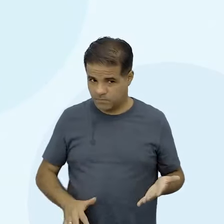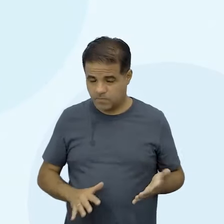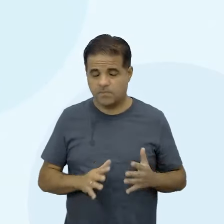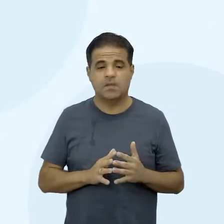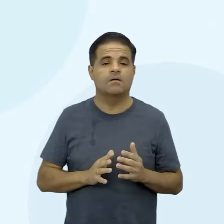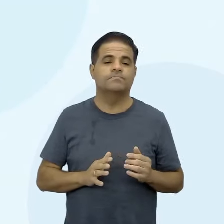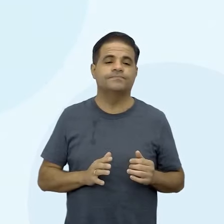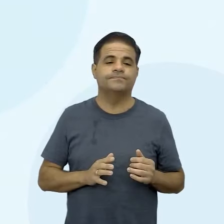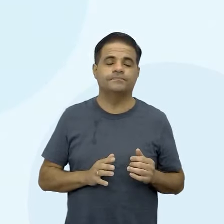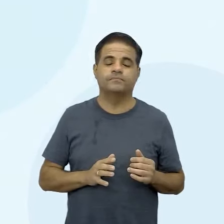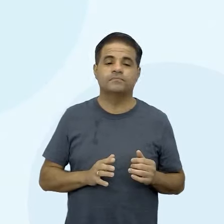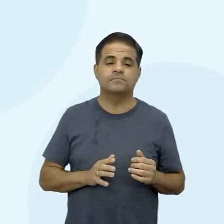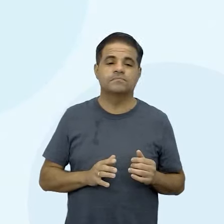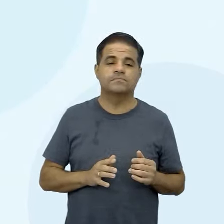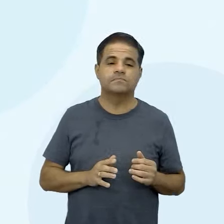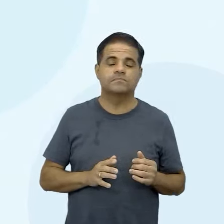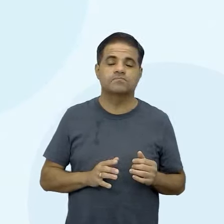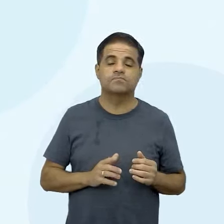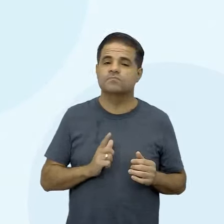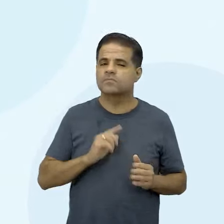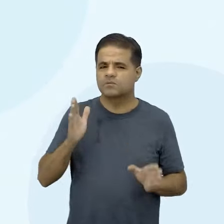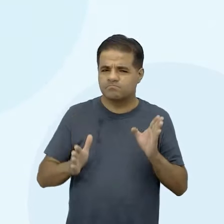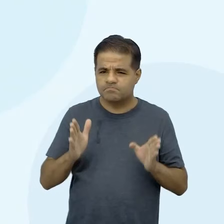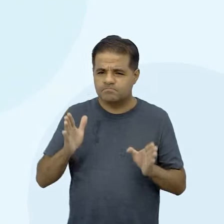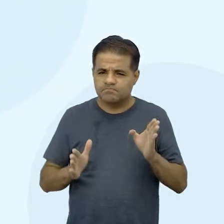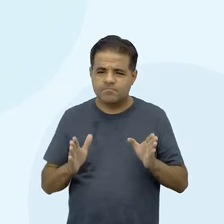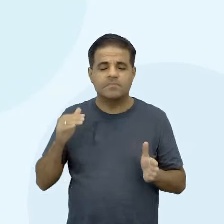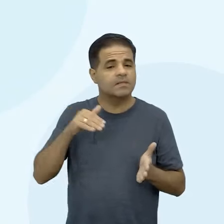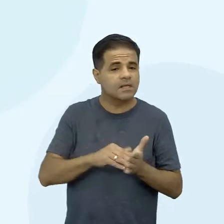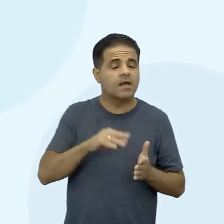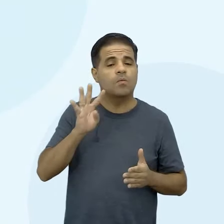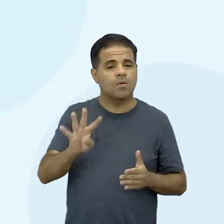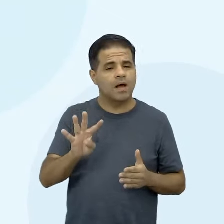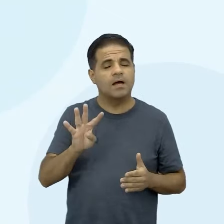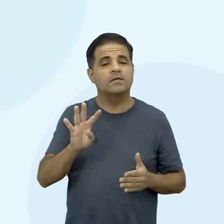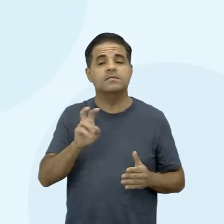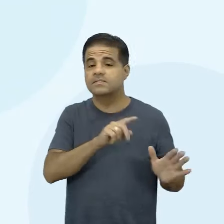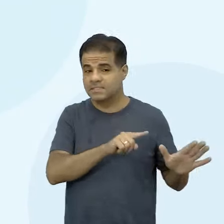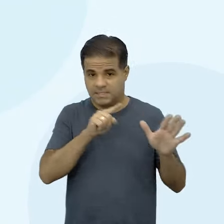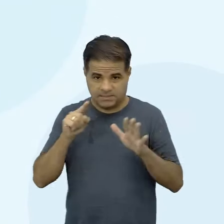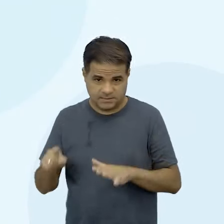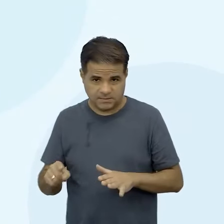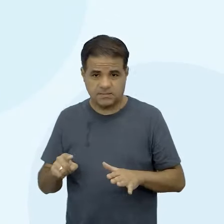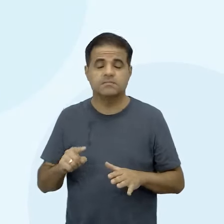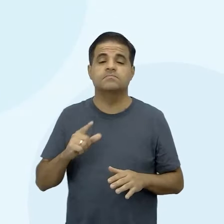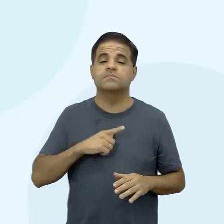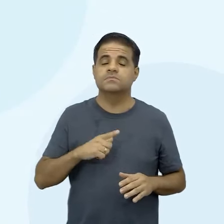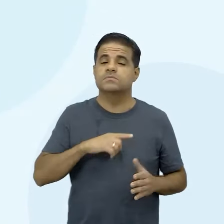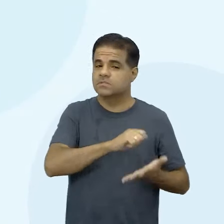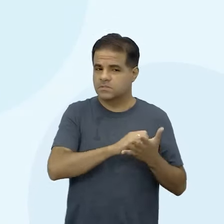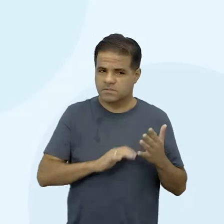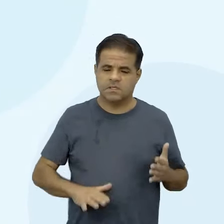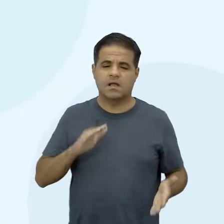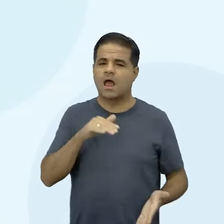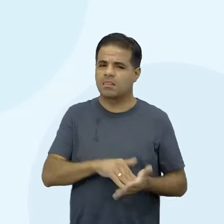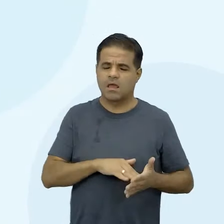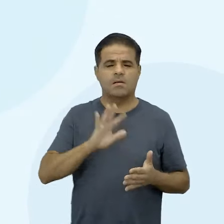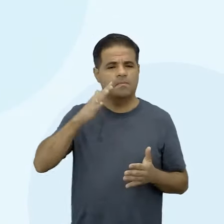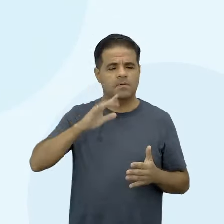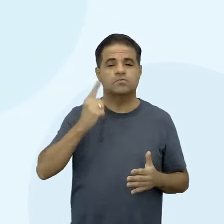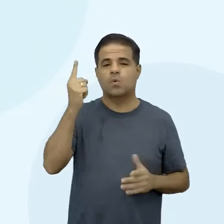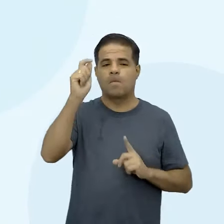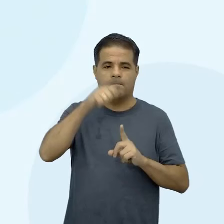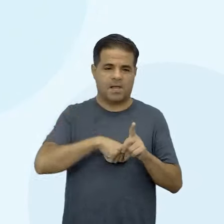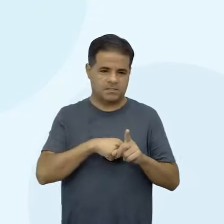do componente, ela tem a duração aí de 4 semanas. Então, cada atividade, ela dura mais ou menos aí aproximadamente